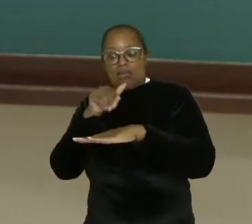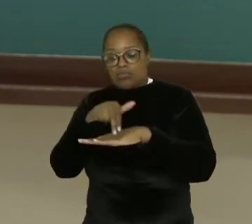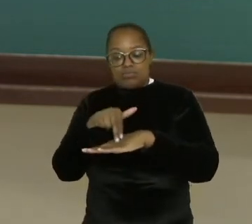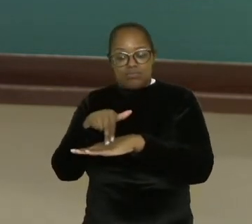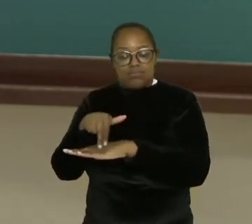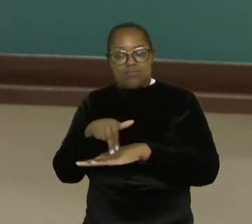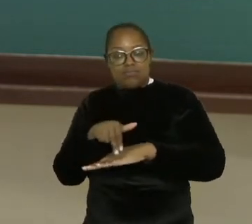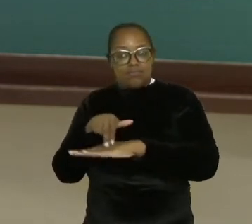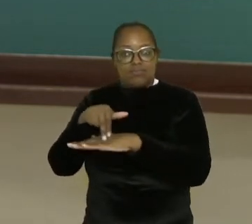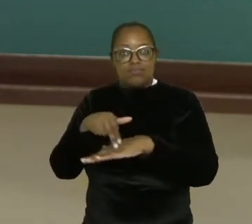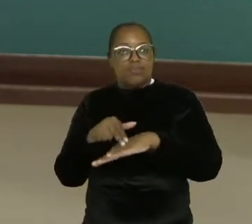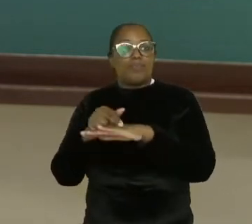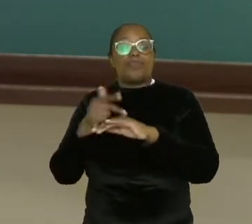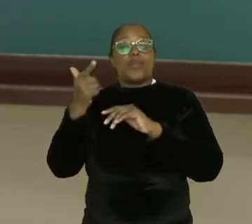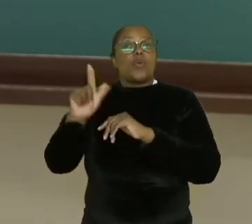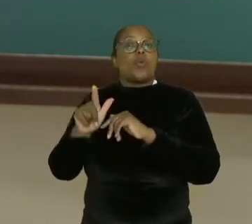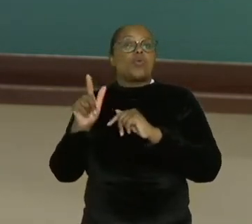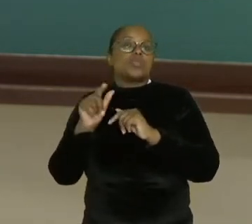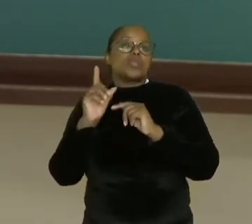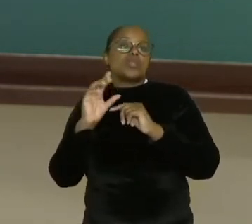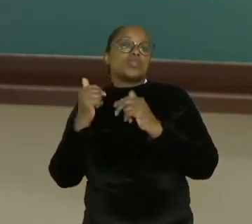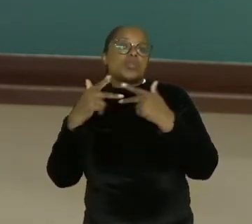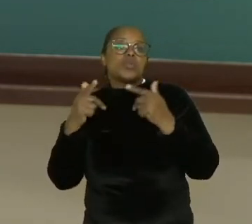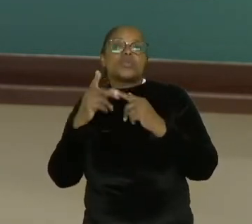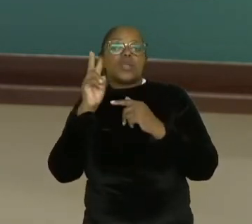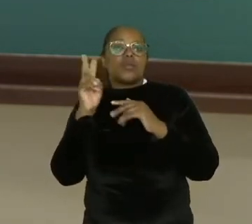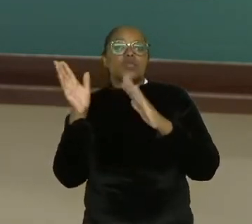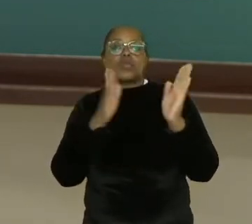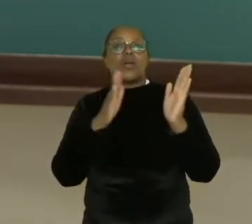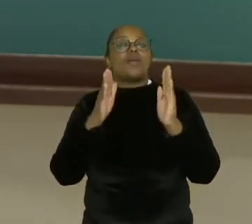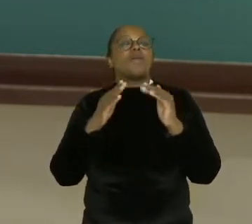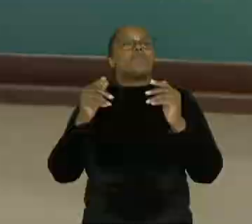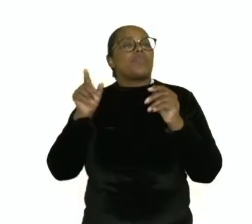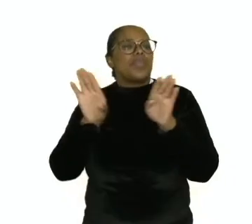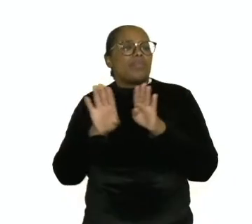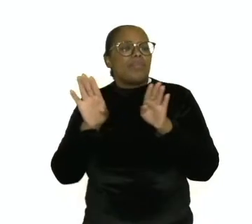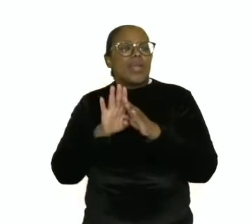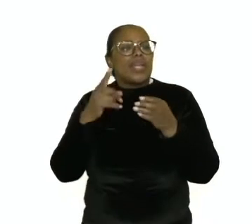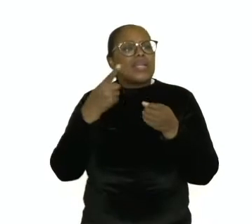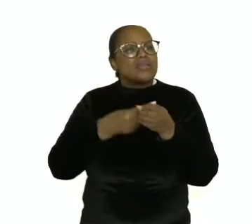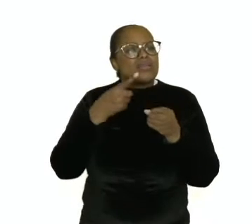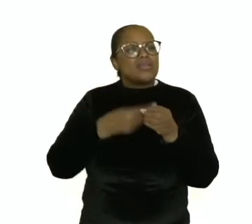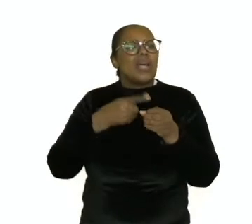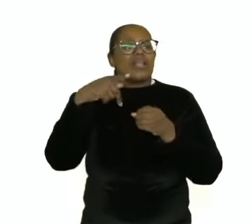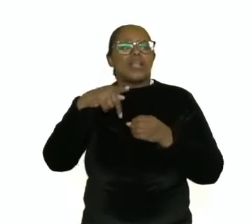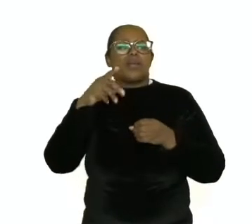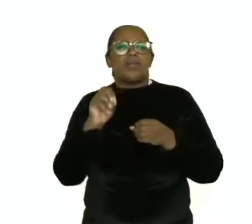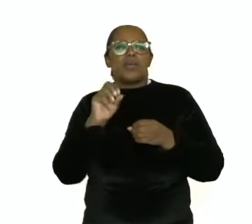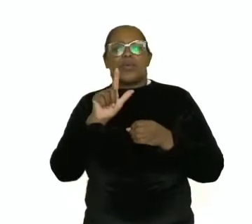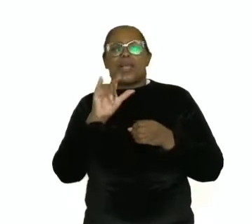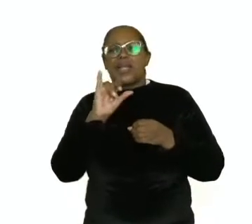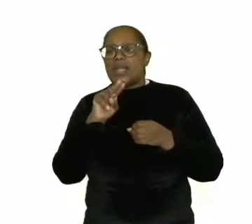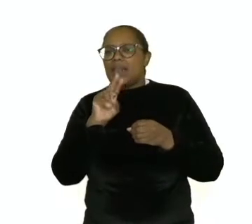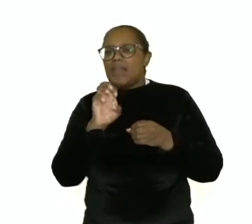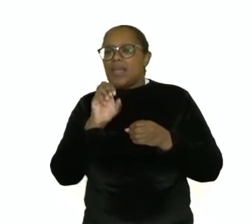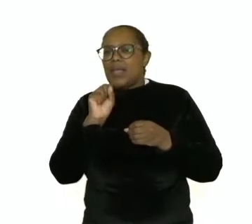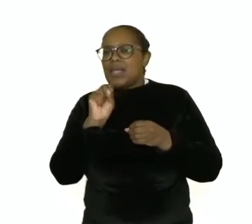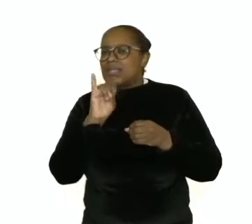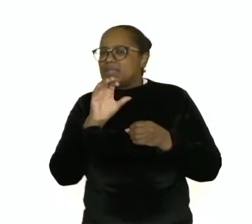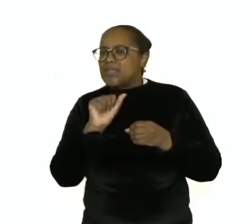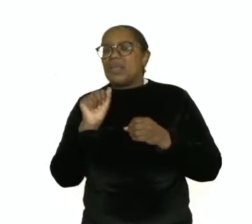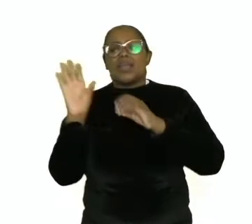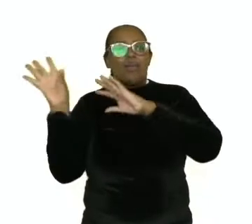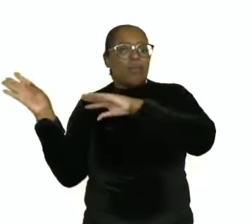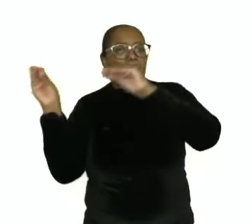Outros achados históricos revelam que o surf foi levado para a Polinésia por antigos pescadores peruanos, que migraram do